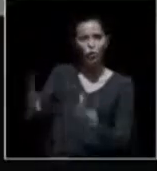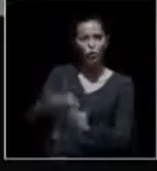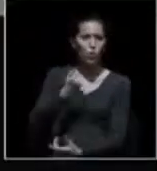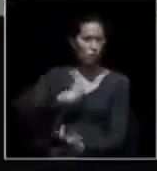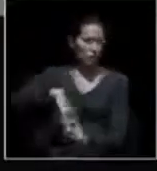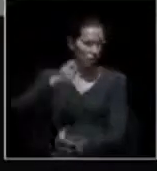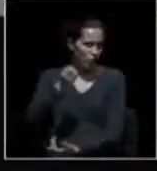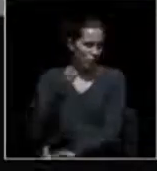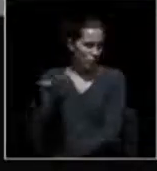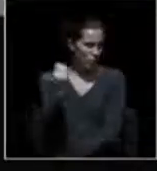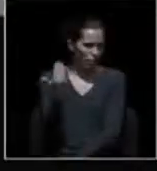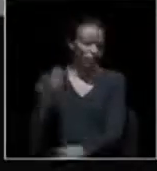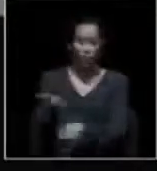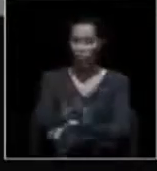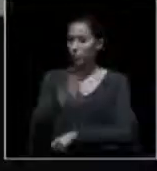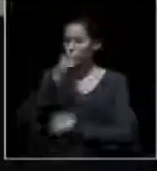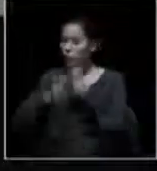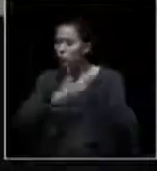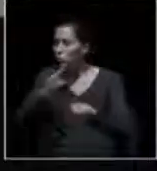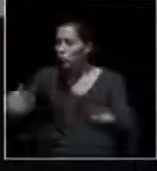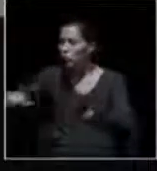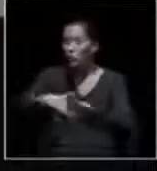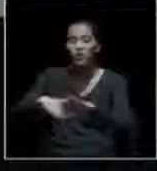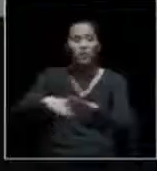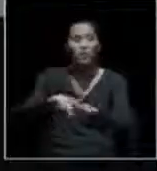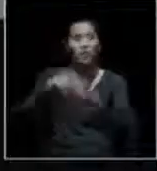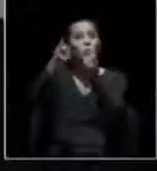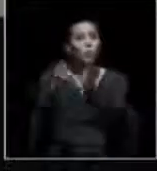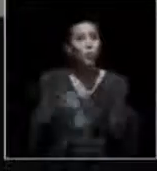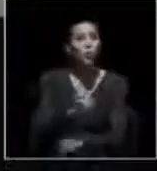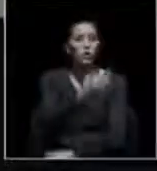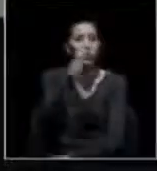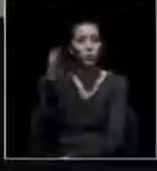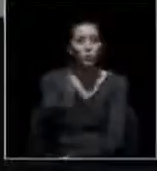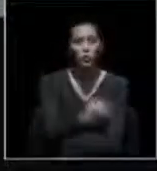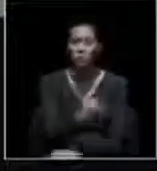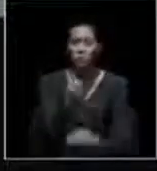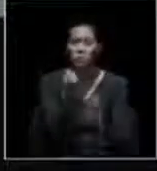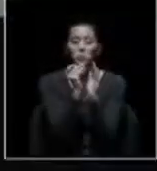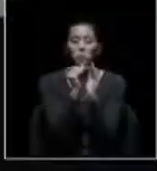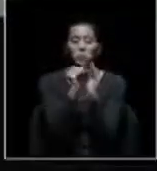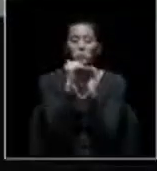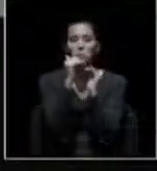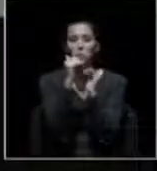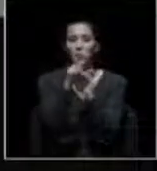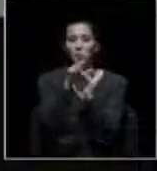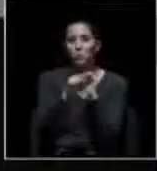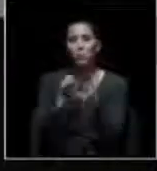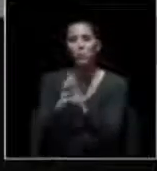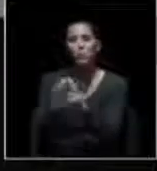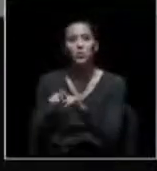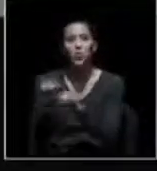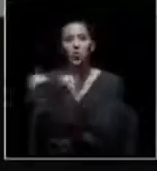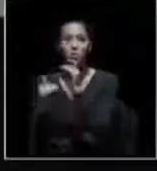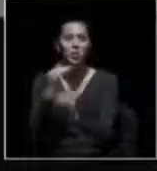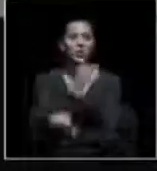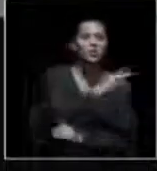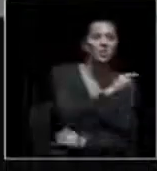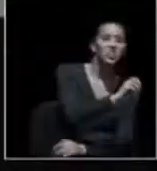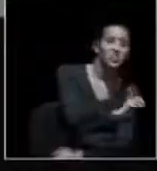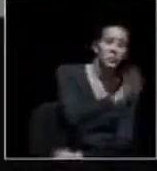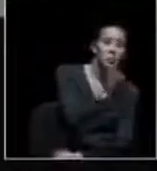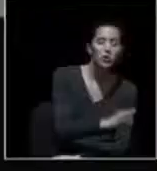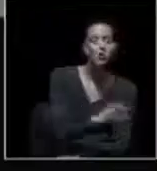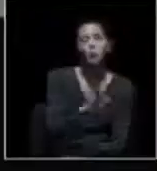dar o exemplo da participação cidadã, que ficou pouco acima dos 50%, e há várias medidas que ficaram apenas pelos 30% ou 40%,